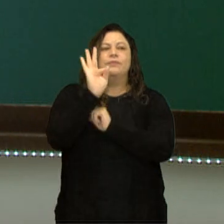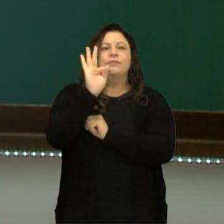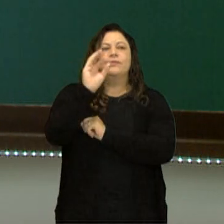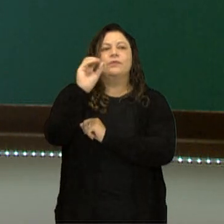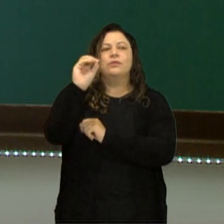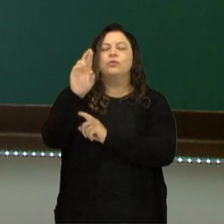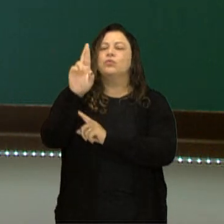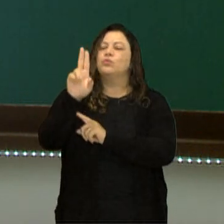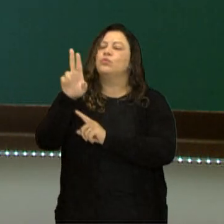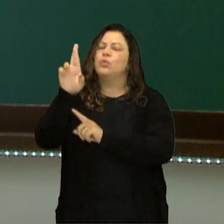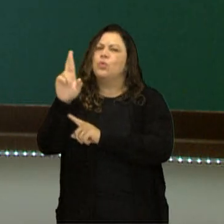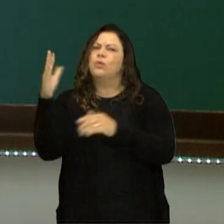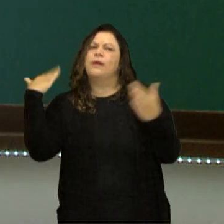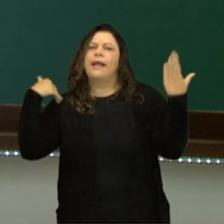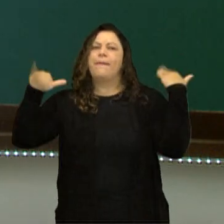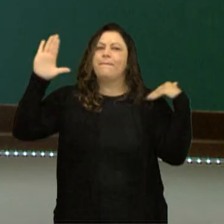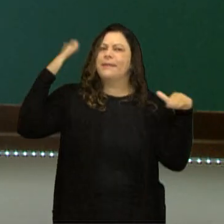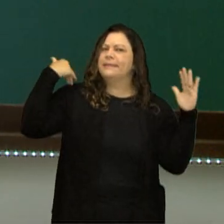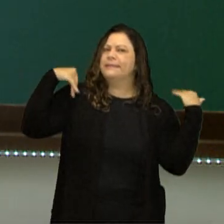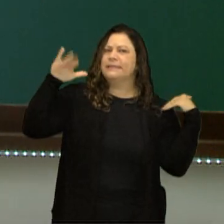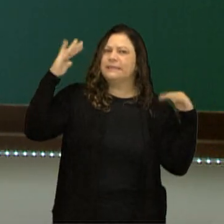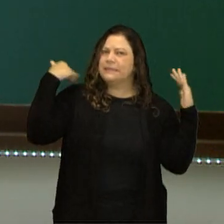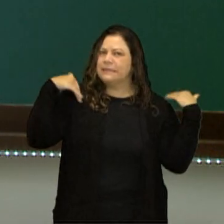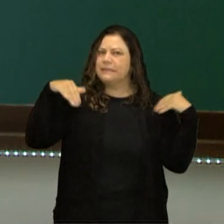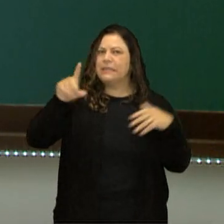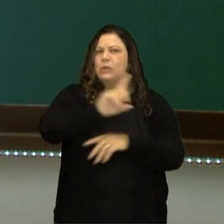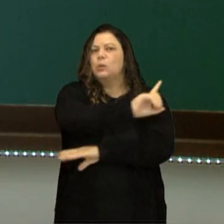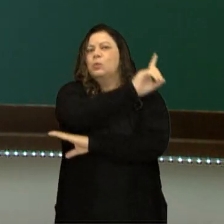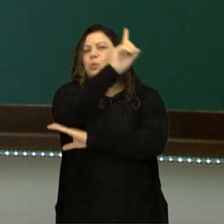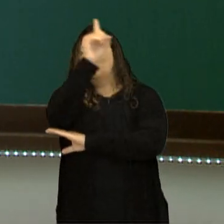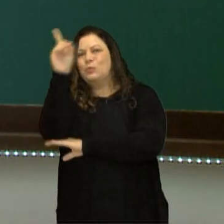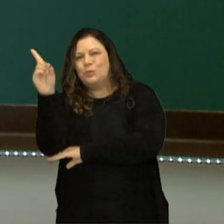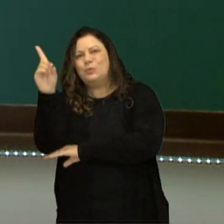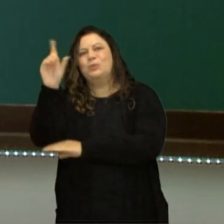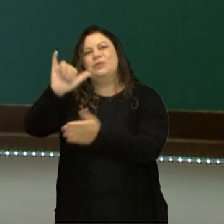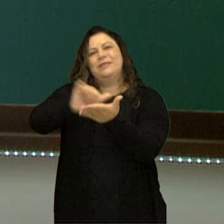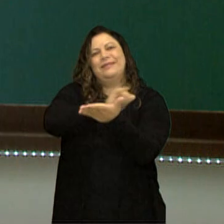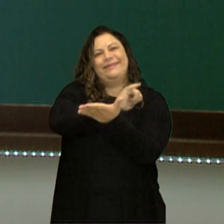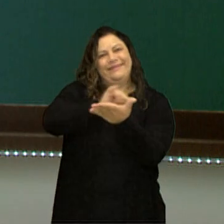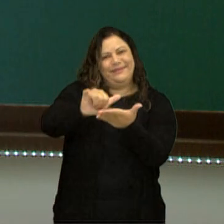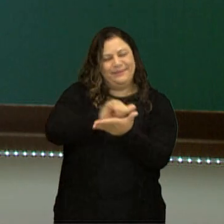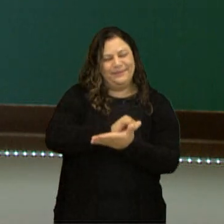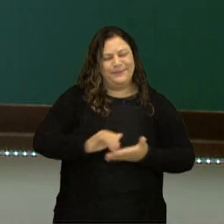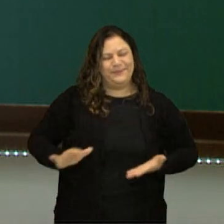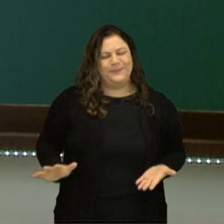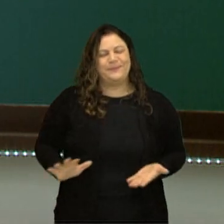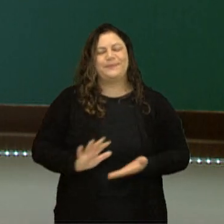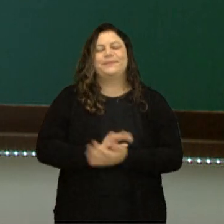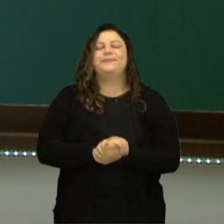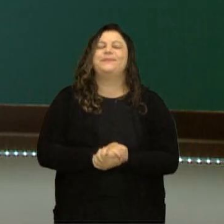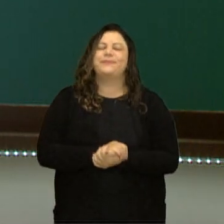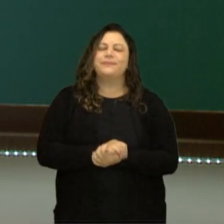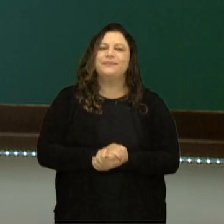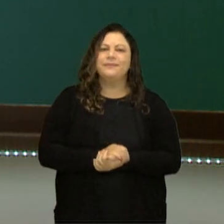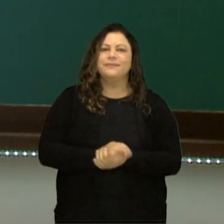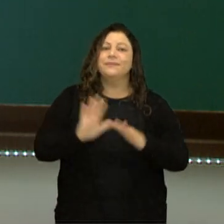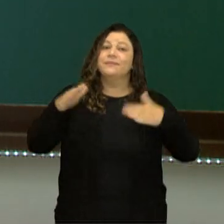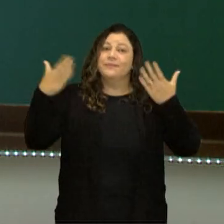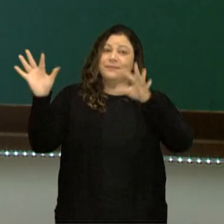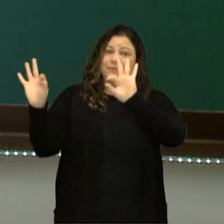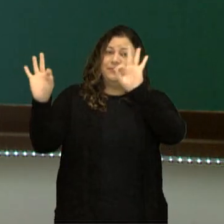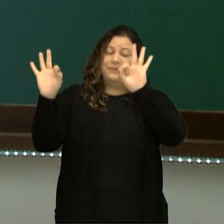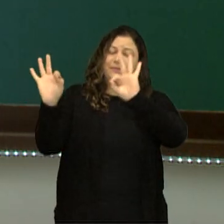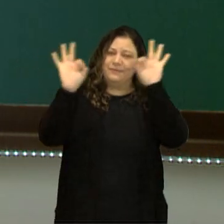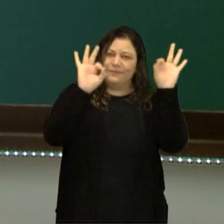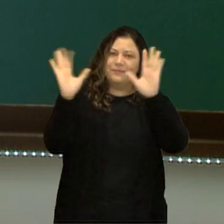cidade, de um dia aonde? Em Nova York. Muito bem, então olha lá. Então, nessa imagem, a